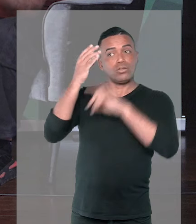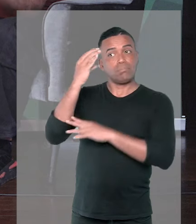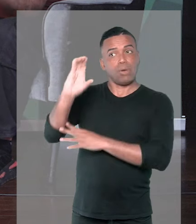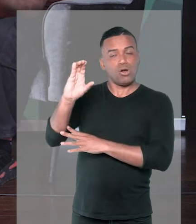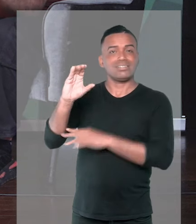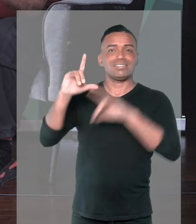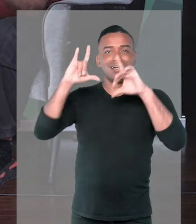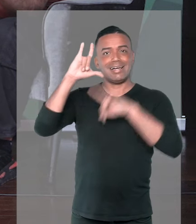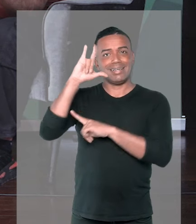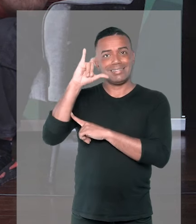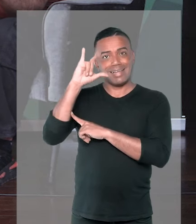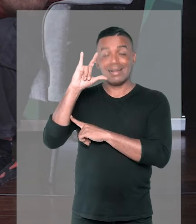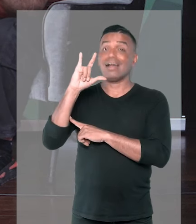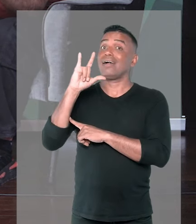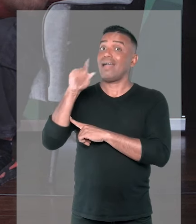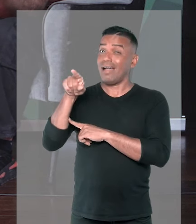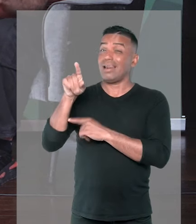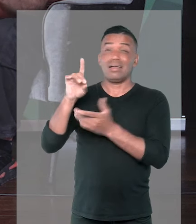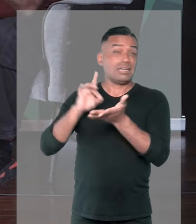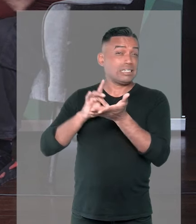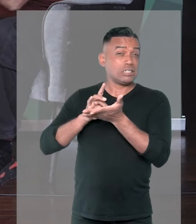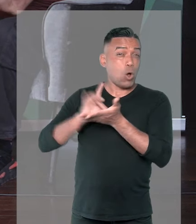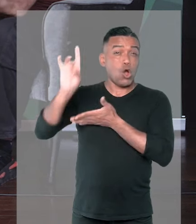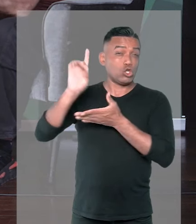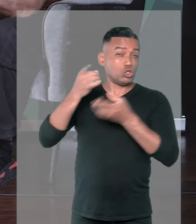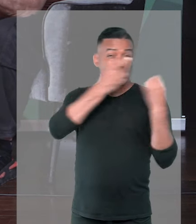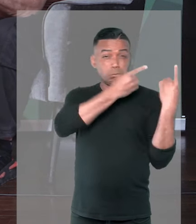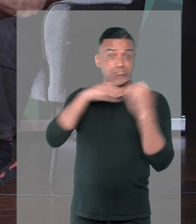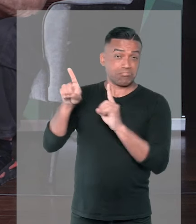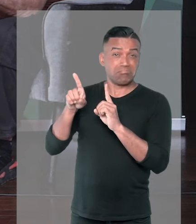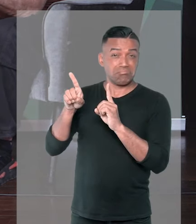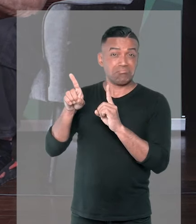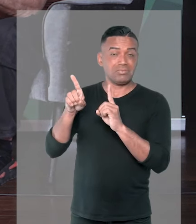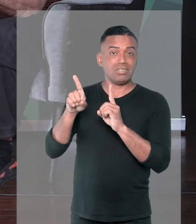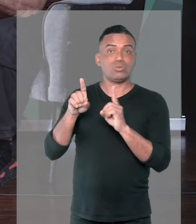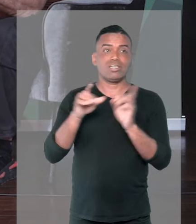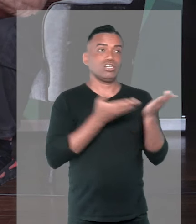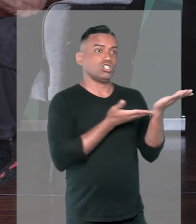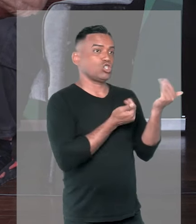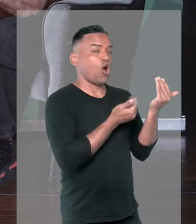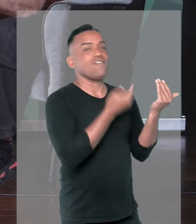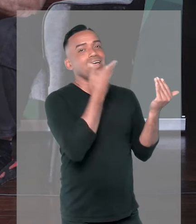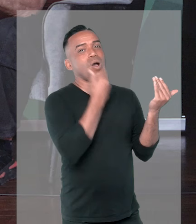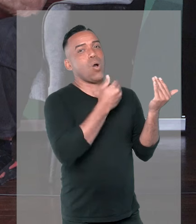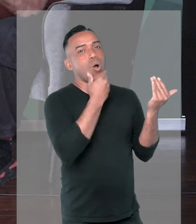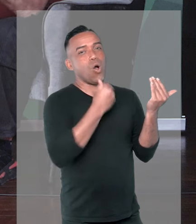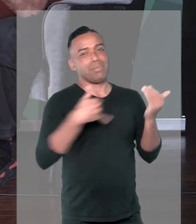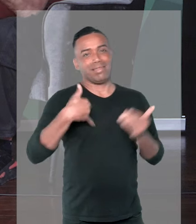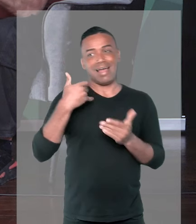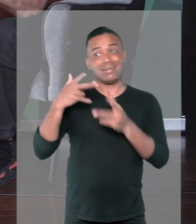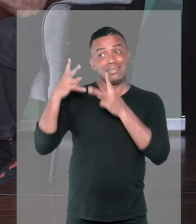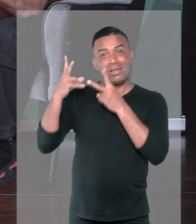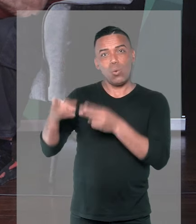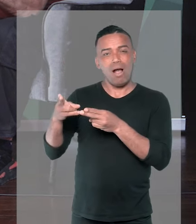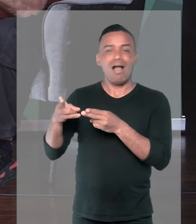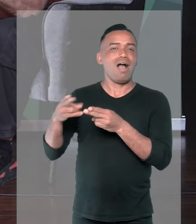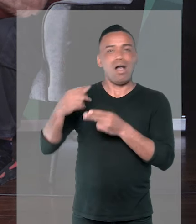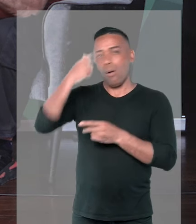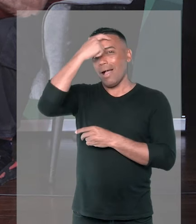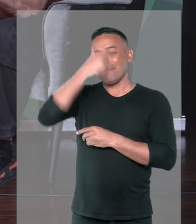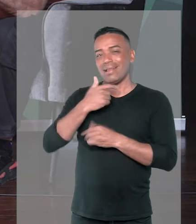mais sujeita a discurso de ódio do que um adolescente do sexo masculina da mesma idade e com a mesma